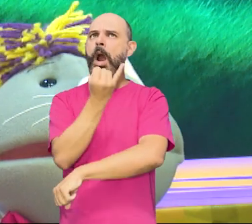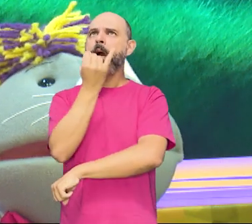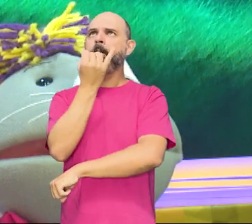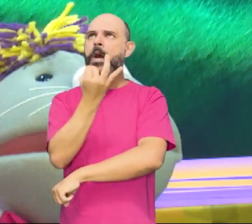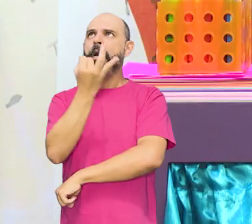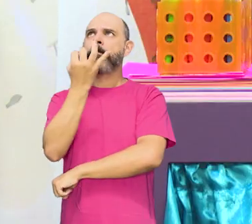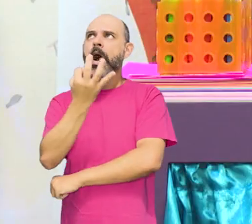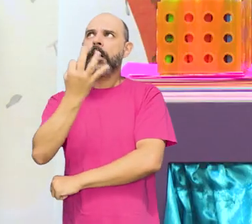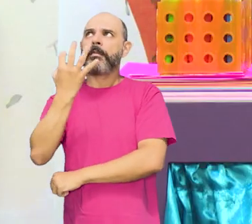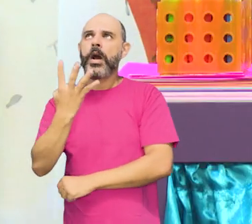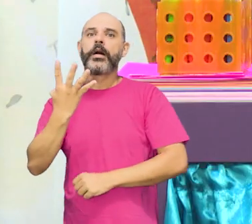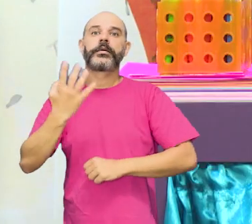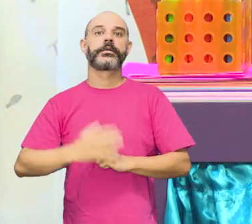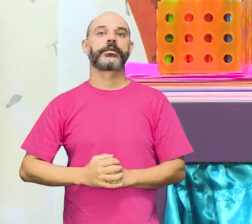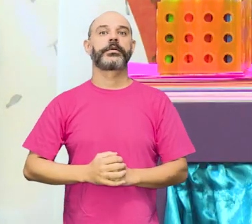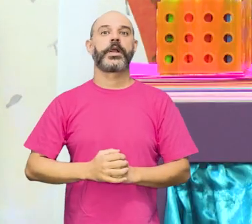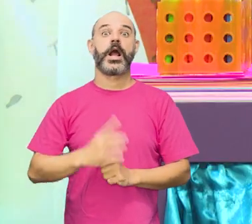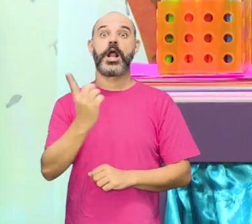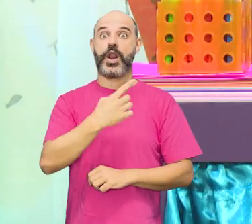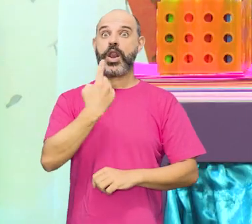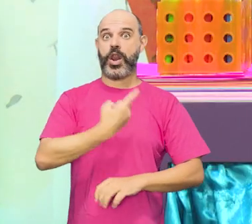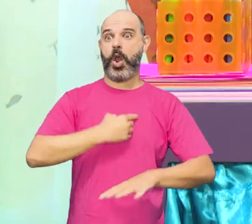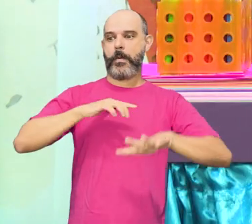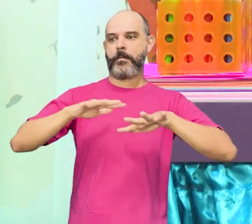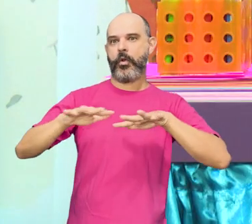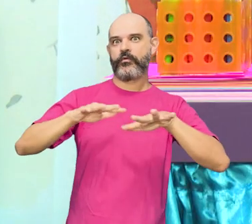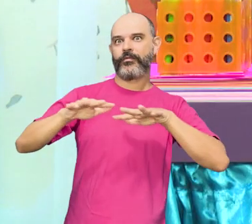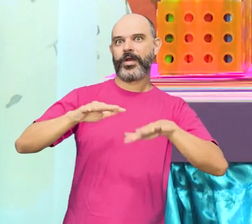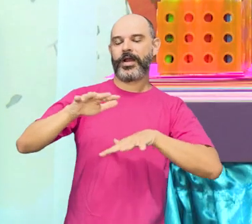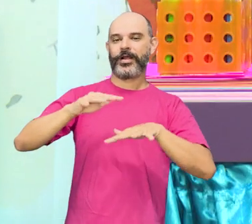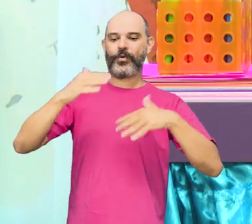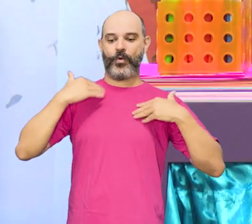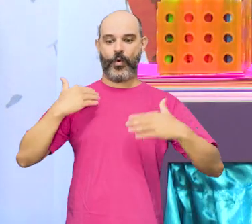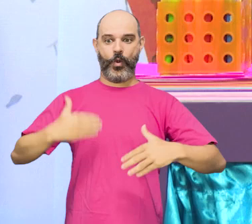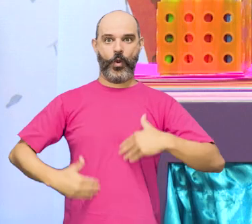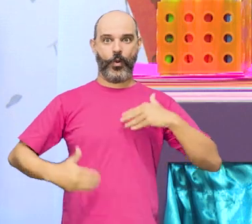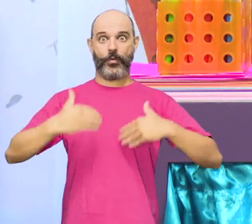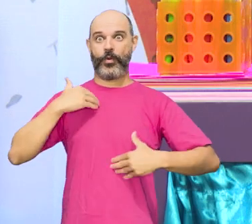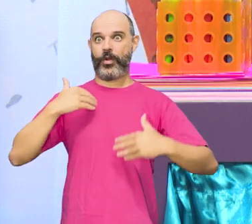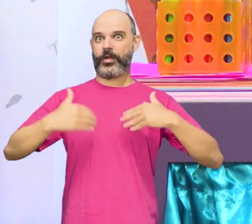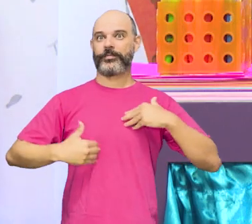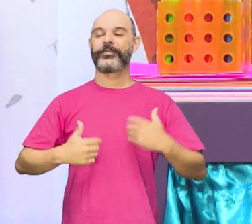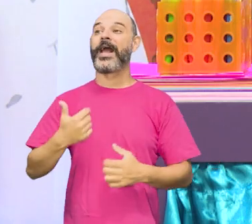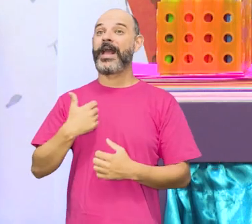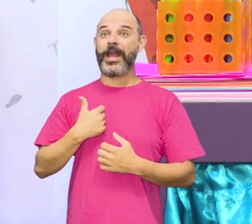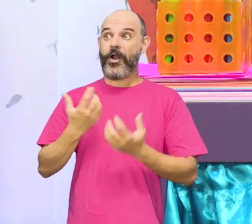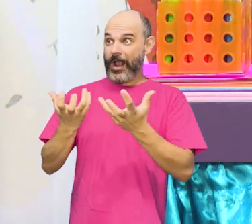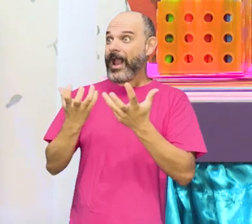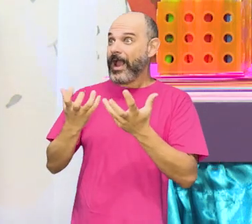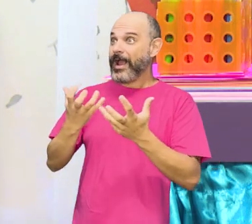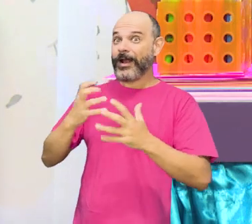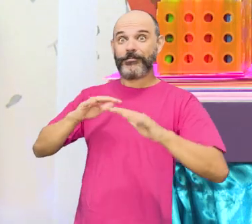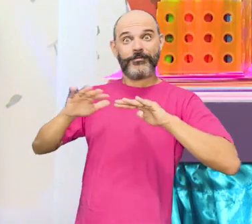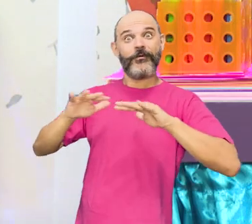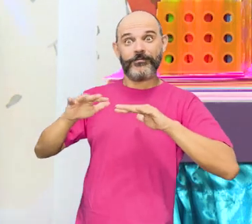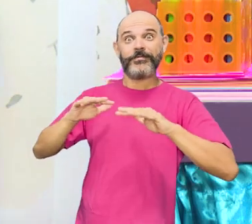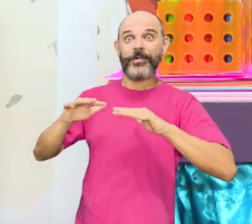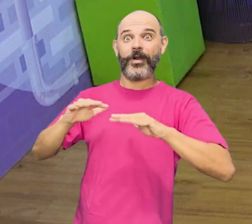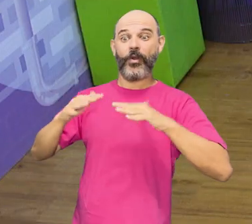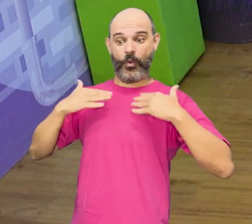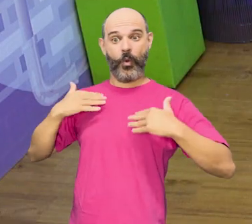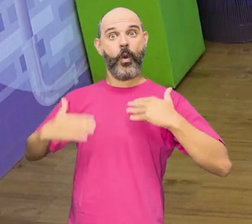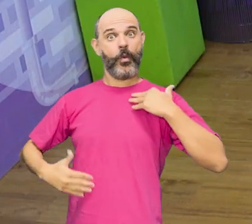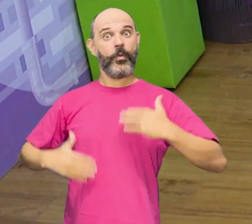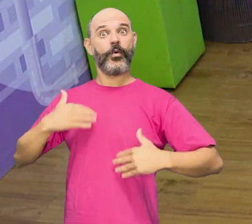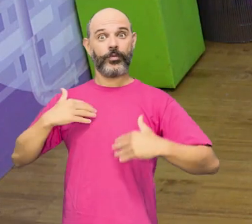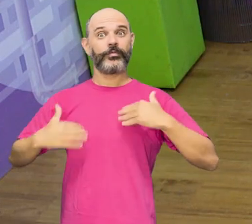de tempo. E faz a gente mexer o corpinho. Eu quero mexer o meu corpinho.